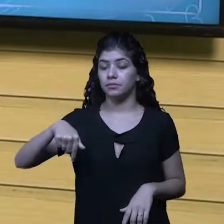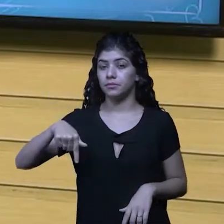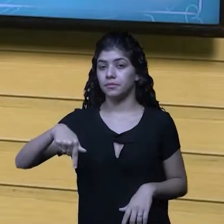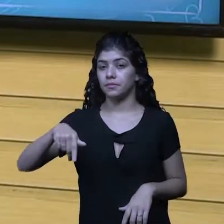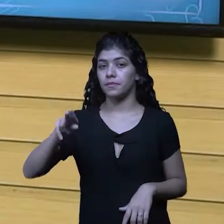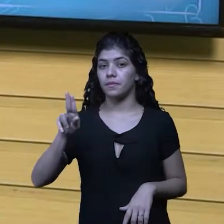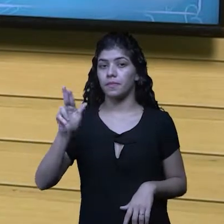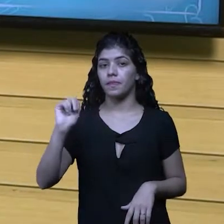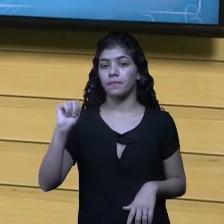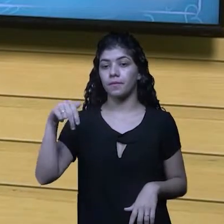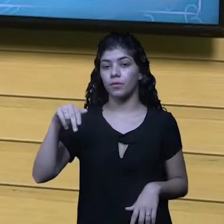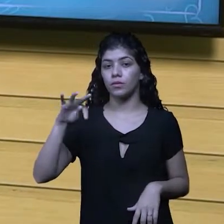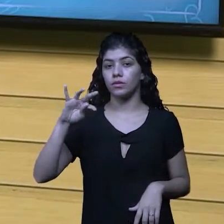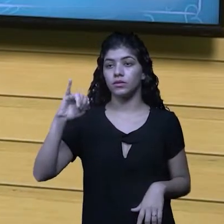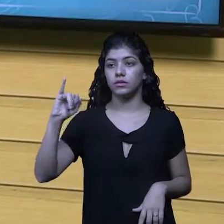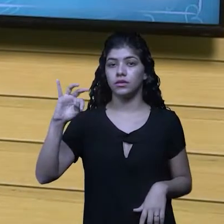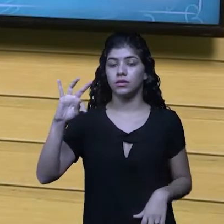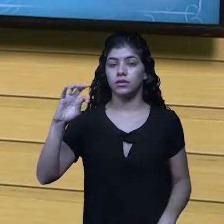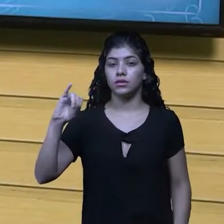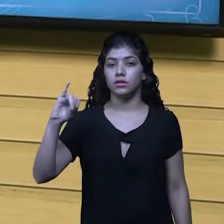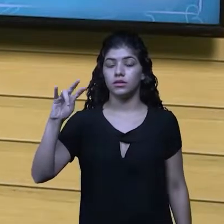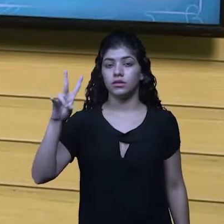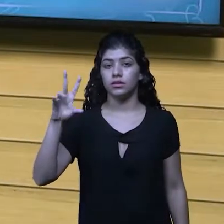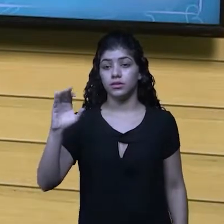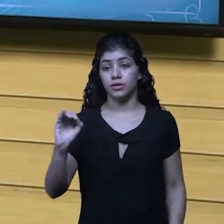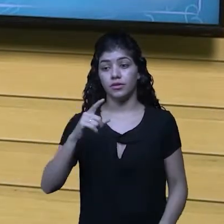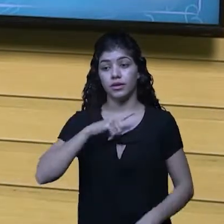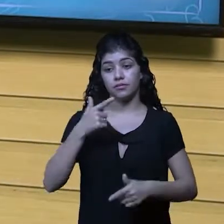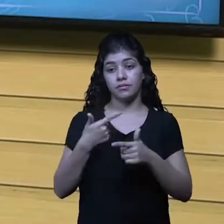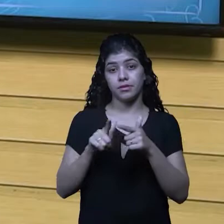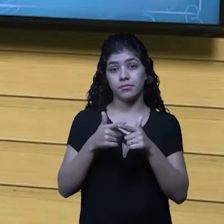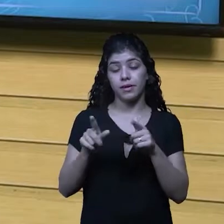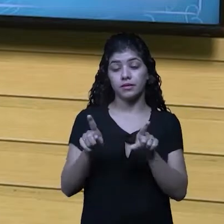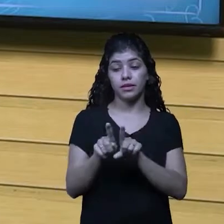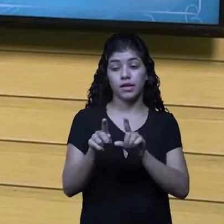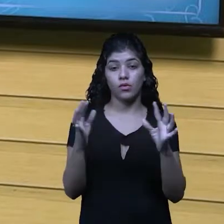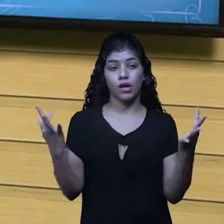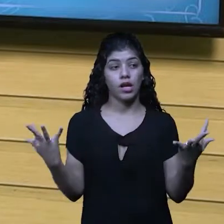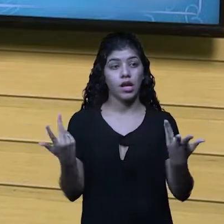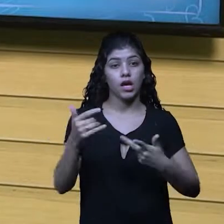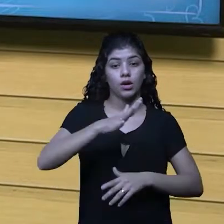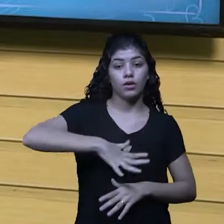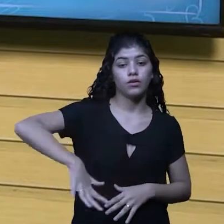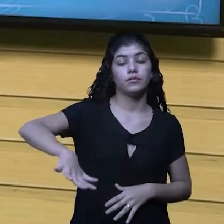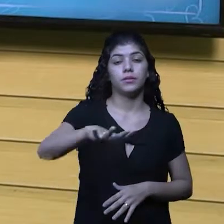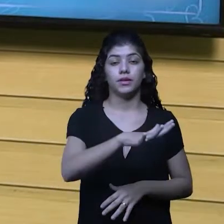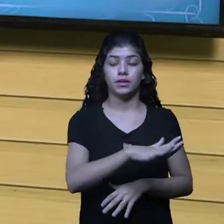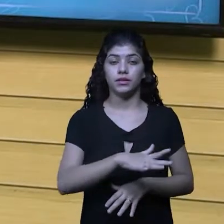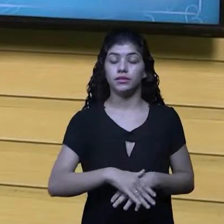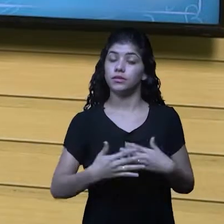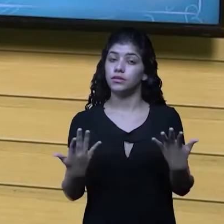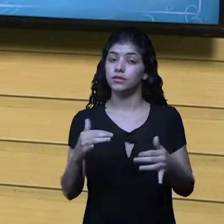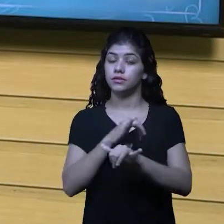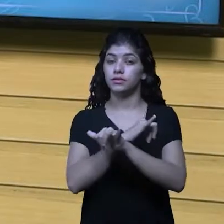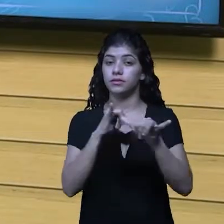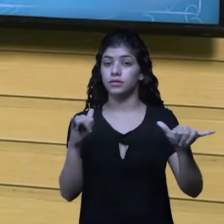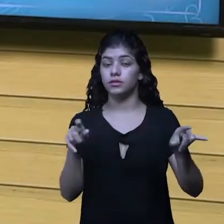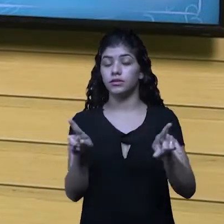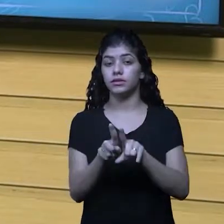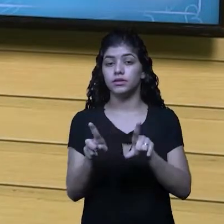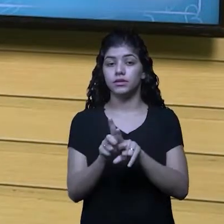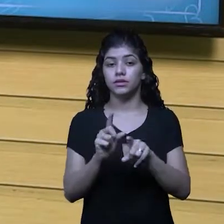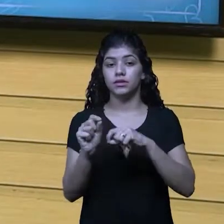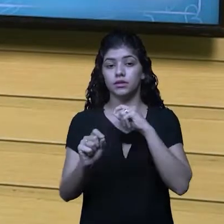no valor, mas ele está relacionado à qualidade do ambiente, do local. Então, essas informações